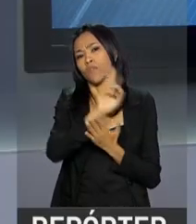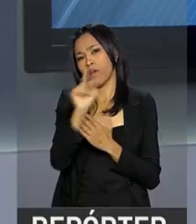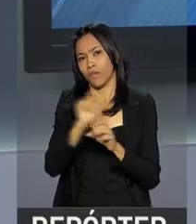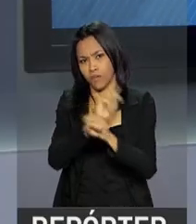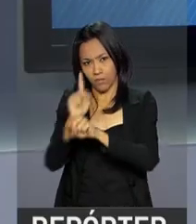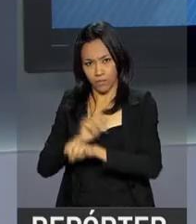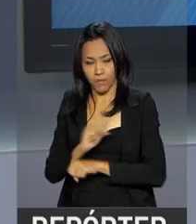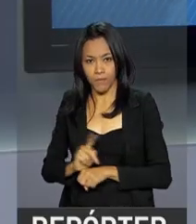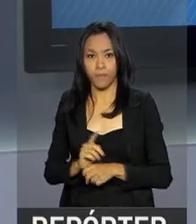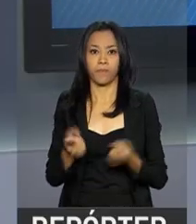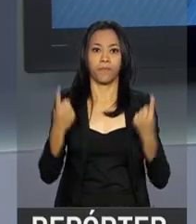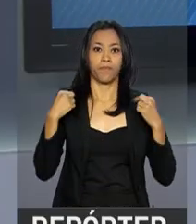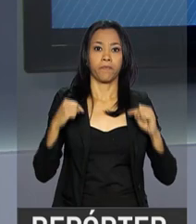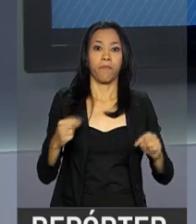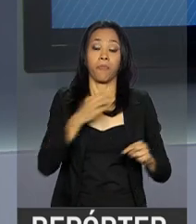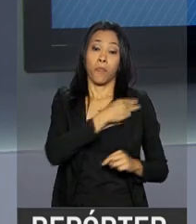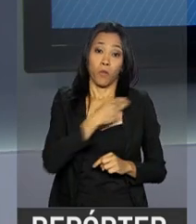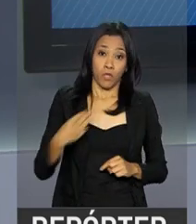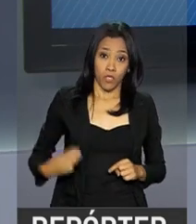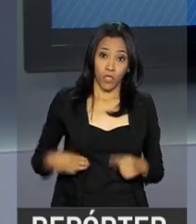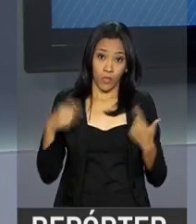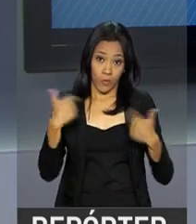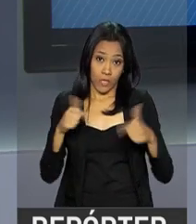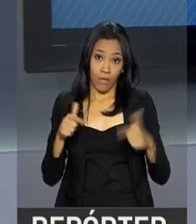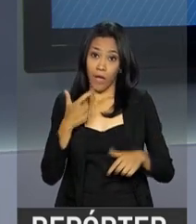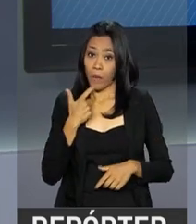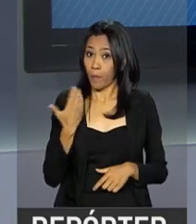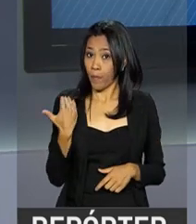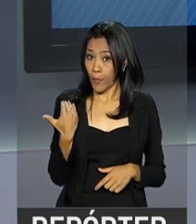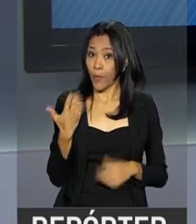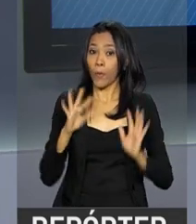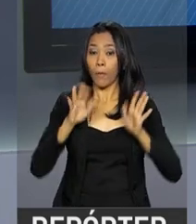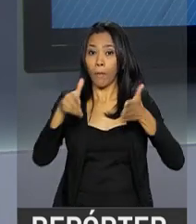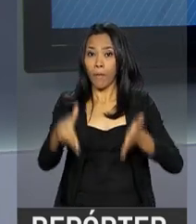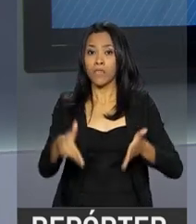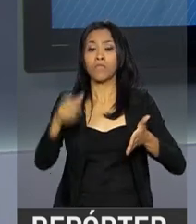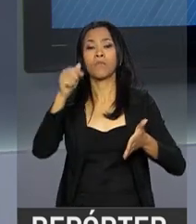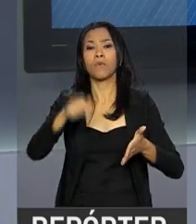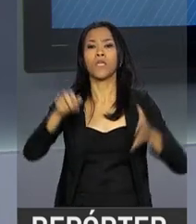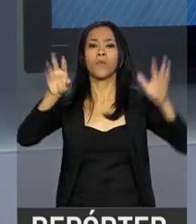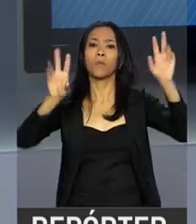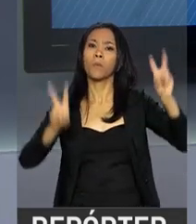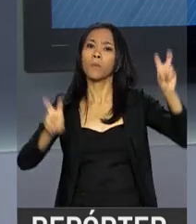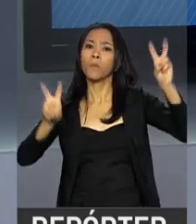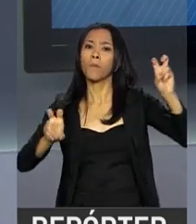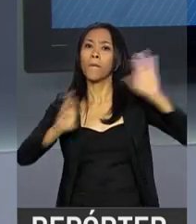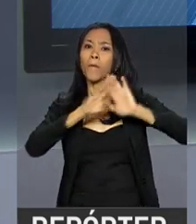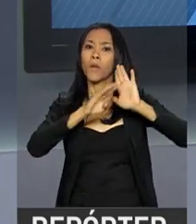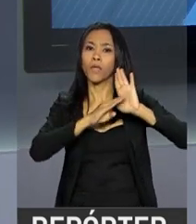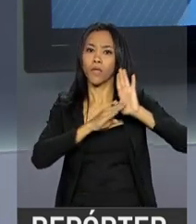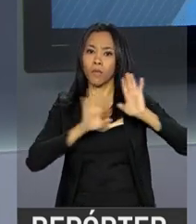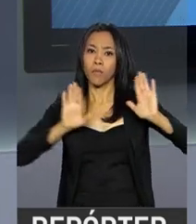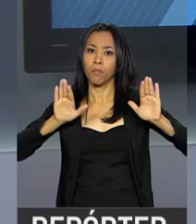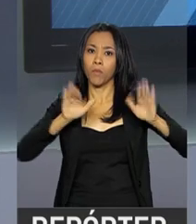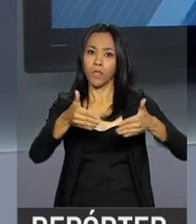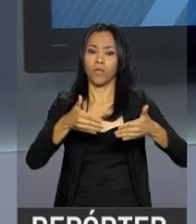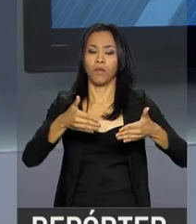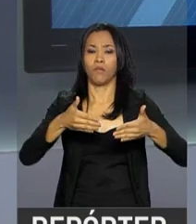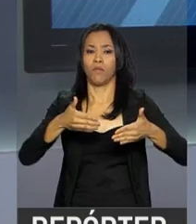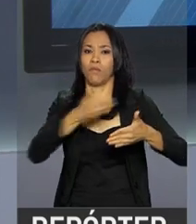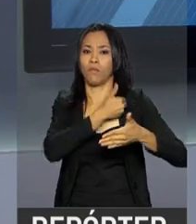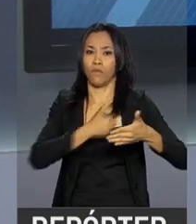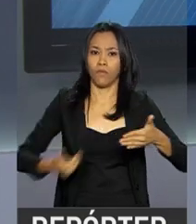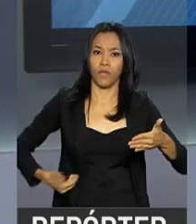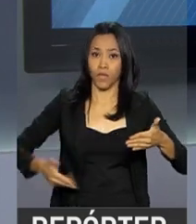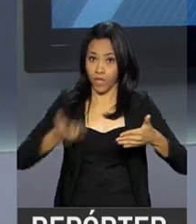o ministro do trabalho ronaldo nogueira participou agora pouco do programa por dentro do governo aqui da tv nbr o ministro